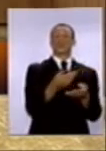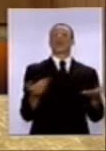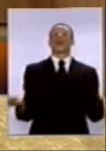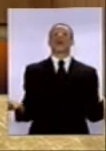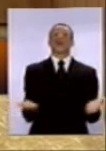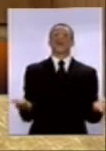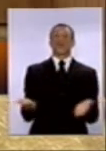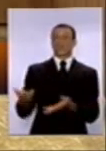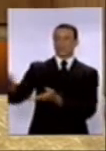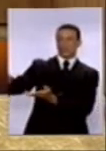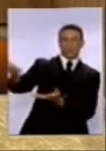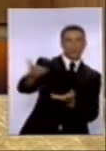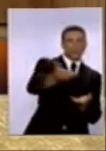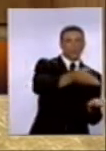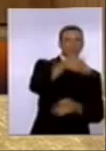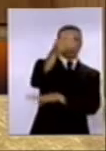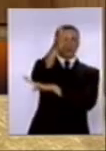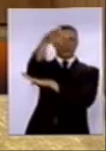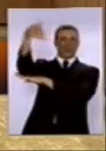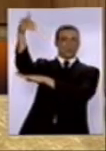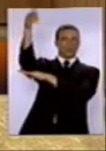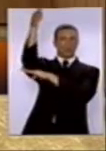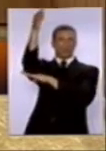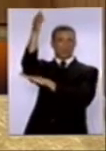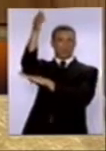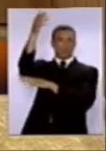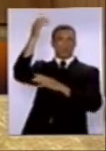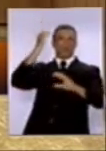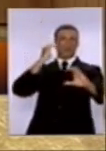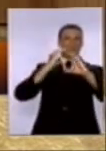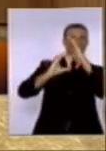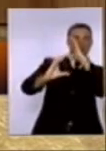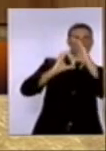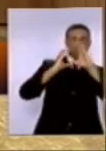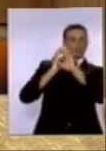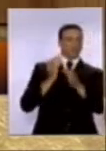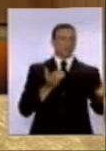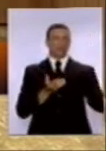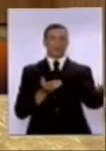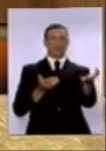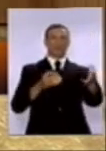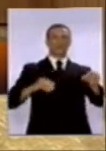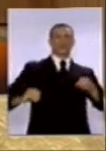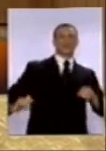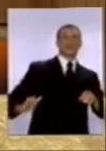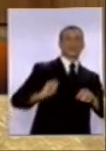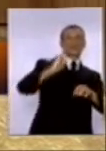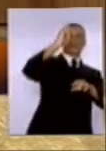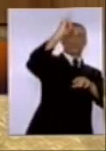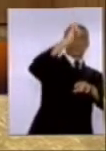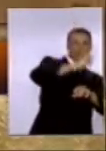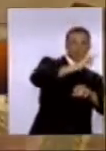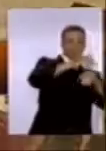o hino nacional que será apresentado pela banda dos fuzileiros navais de brasília